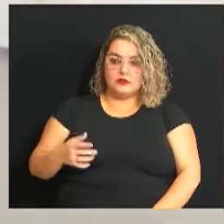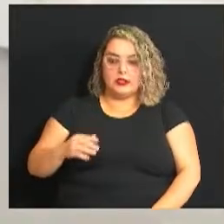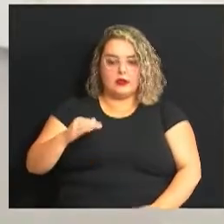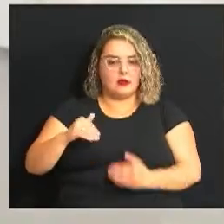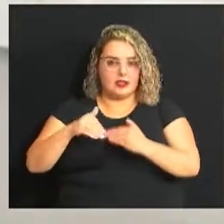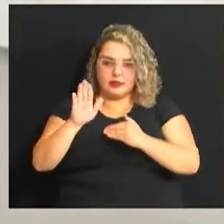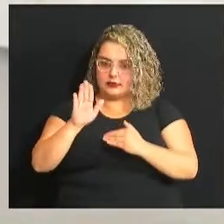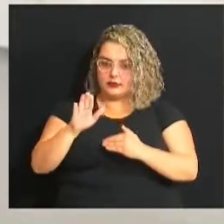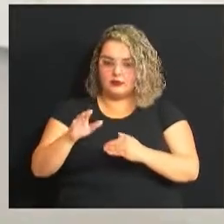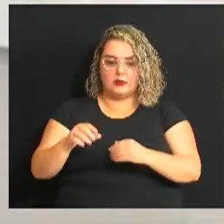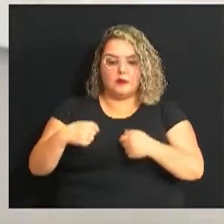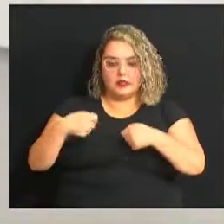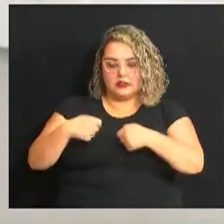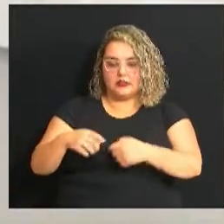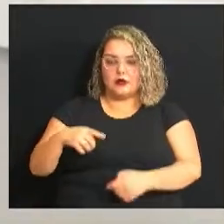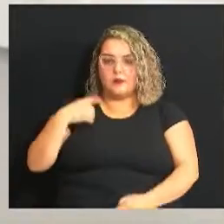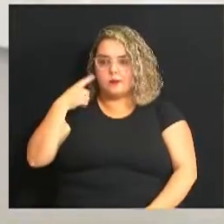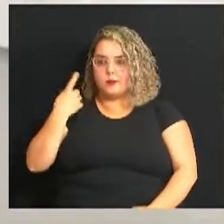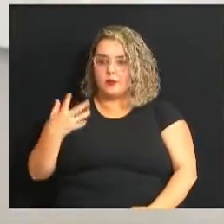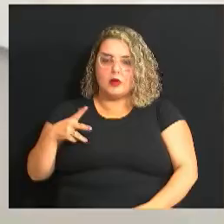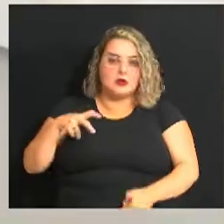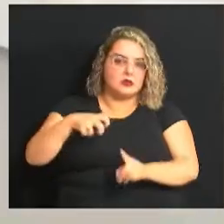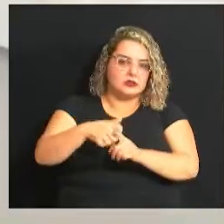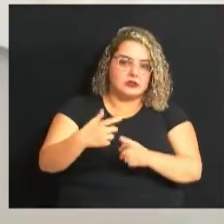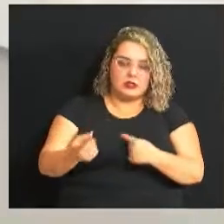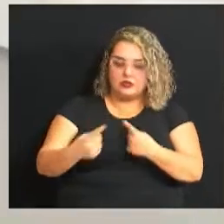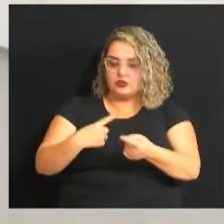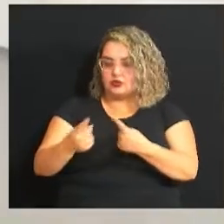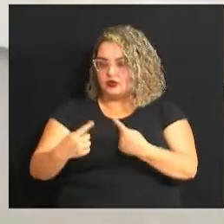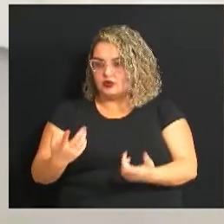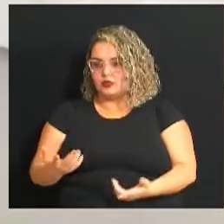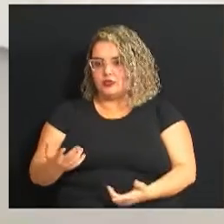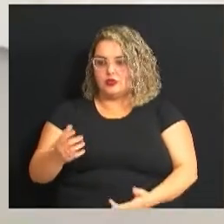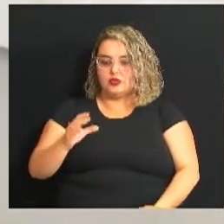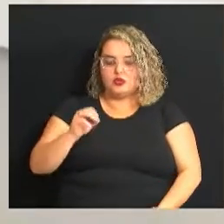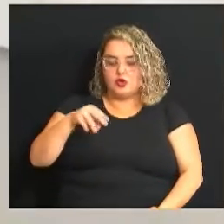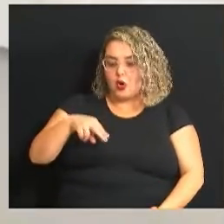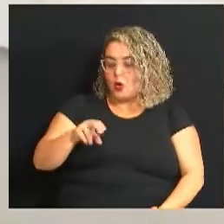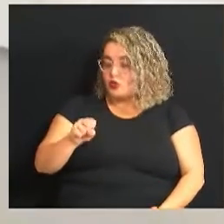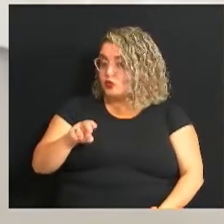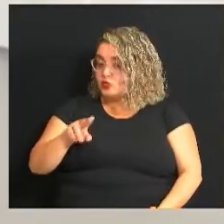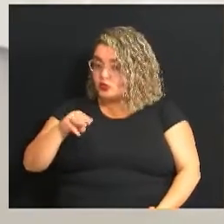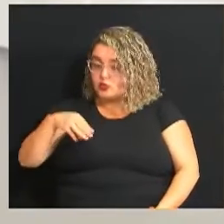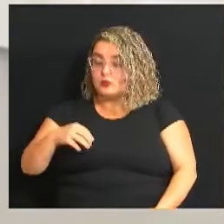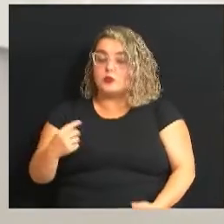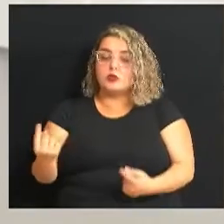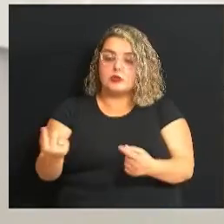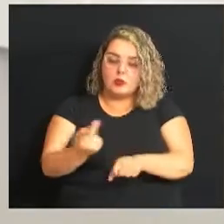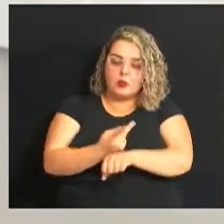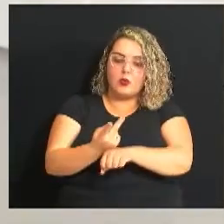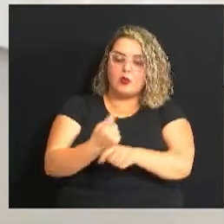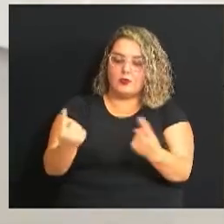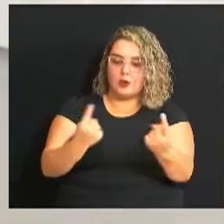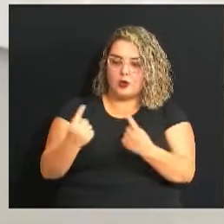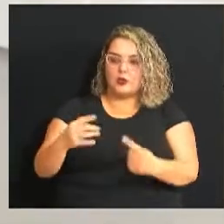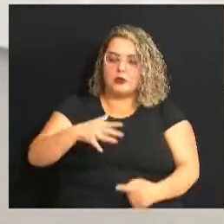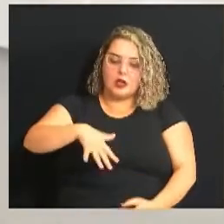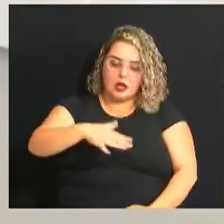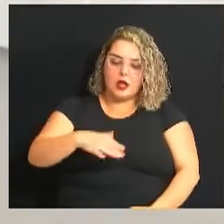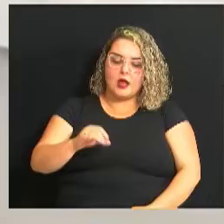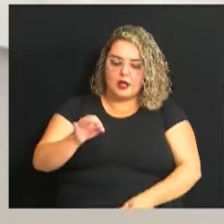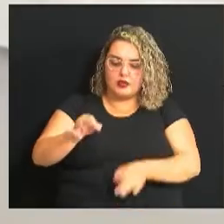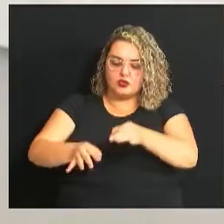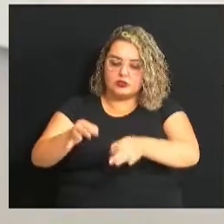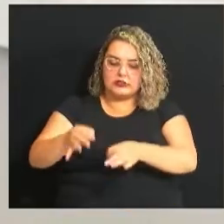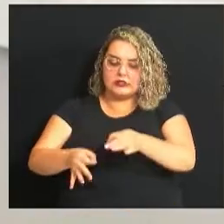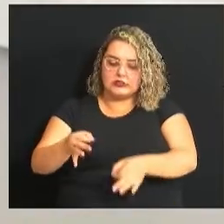por exemplo, um acidente de trânsito, uma relação de consumo, né? São grandes procuras aí no juizado especial cível. Então, para a gente também é uma satisfação